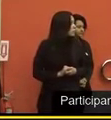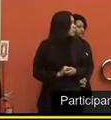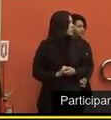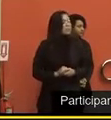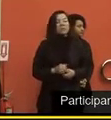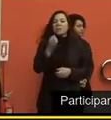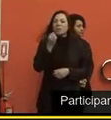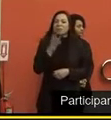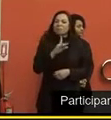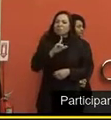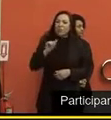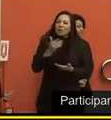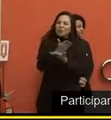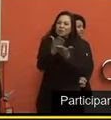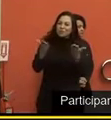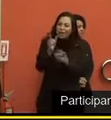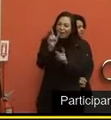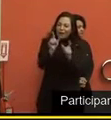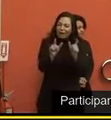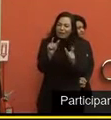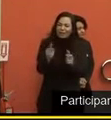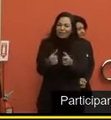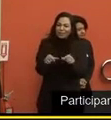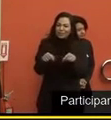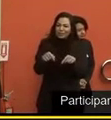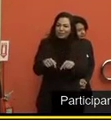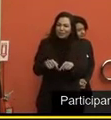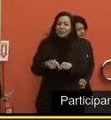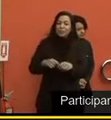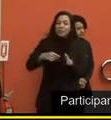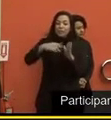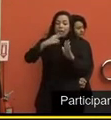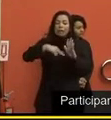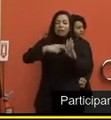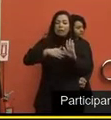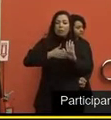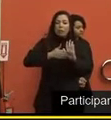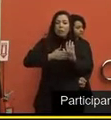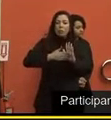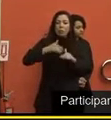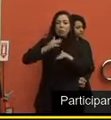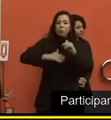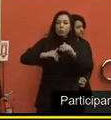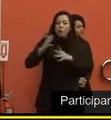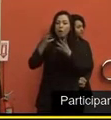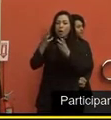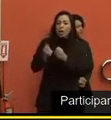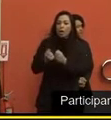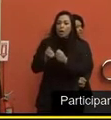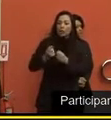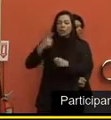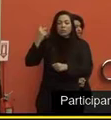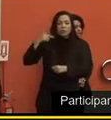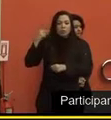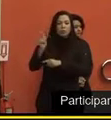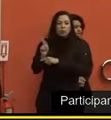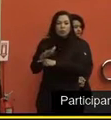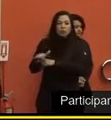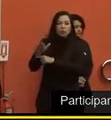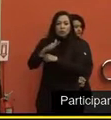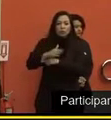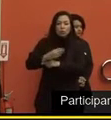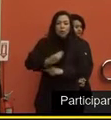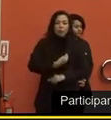Muito bom dia a todos e a todas. Termo de posse no cargo de promotor de justiça substituto do quadro